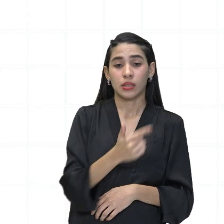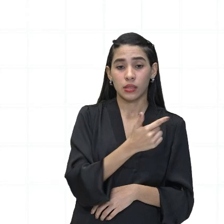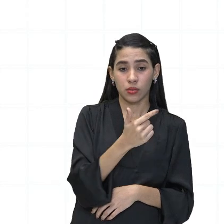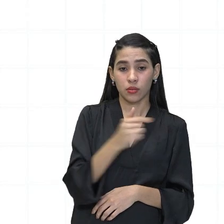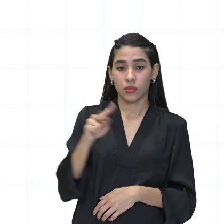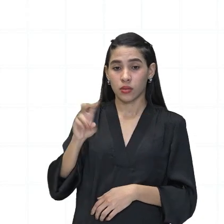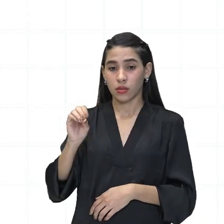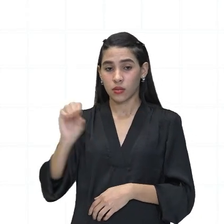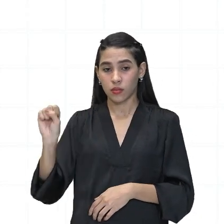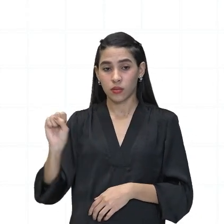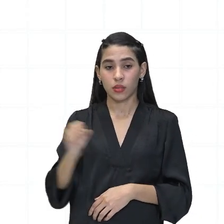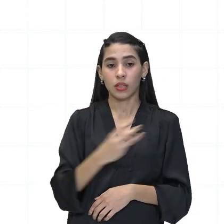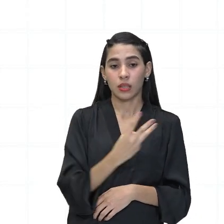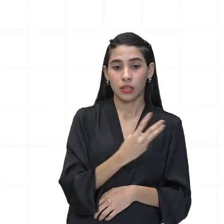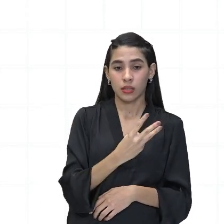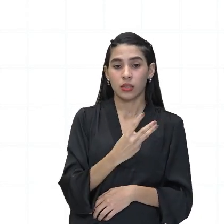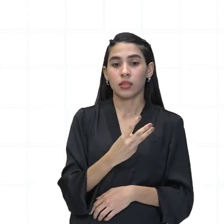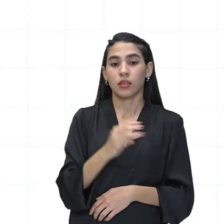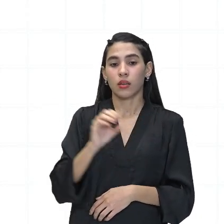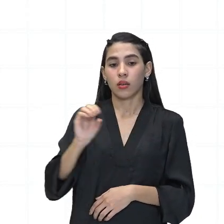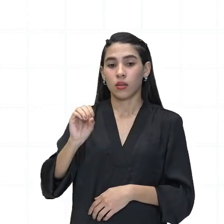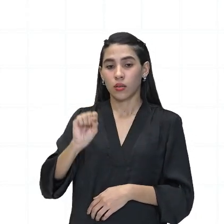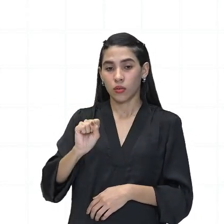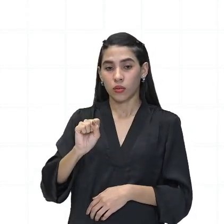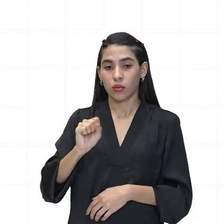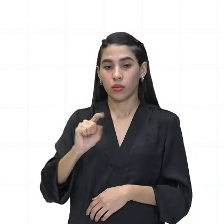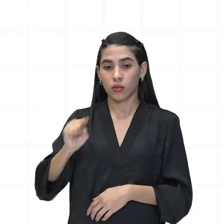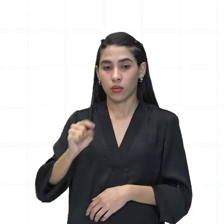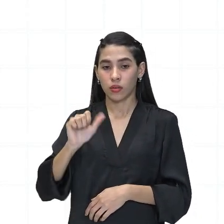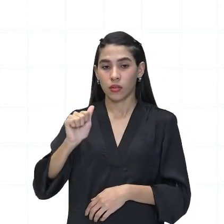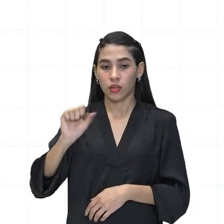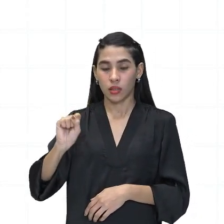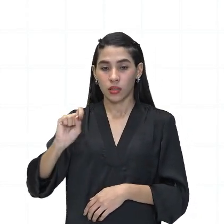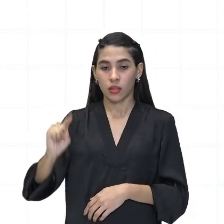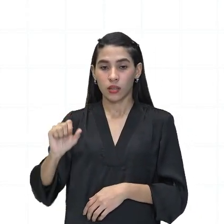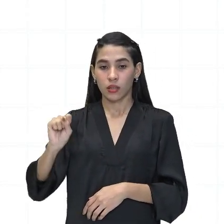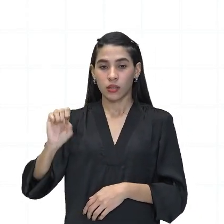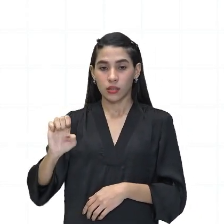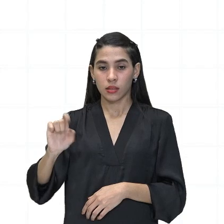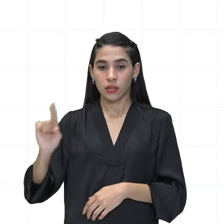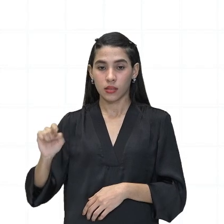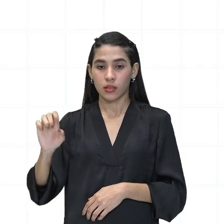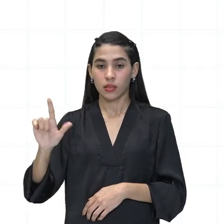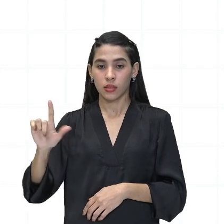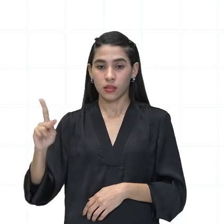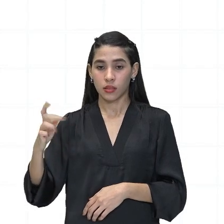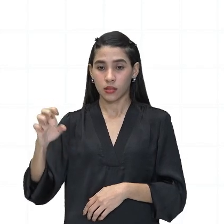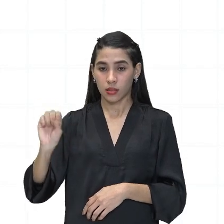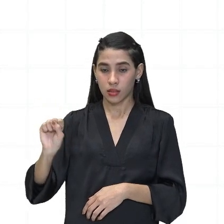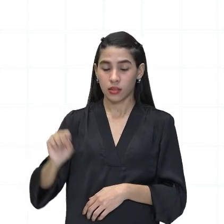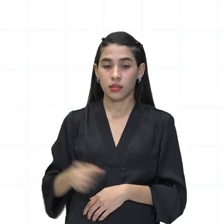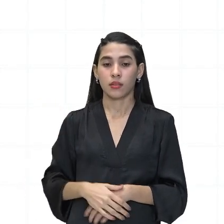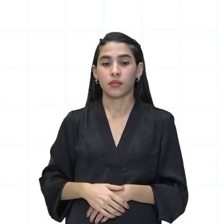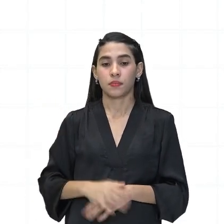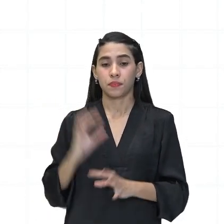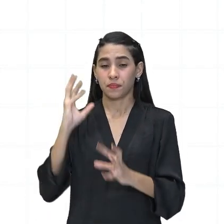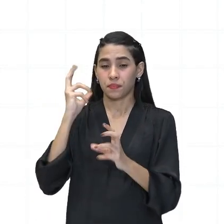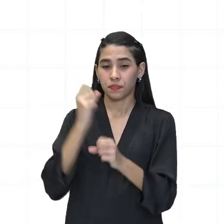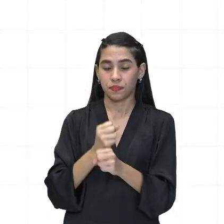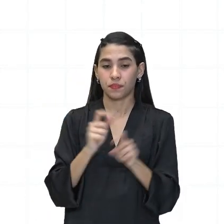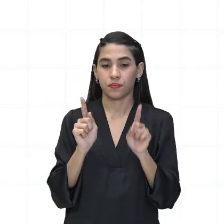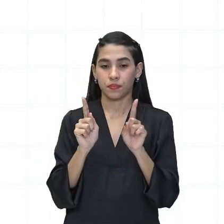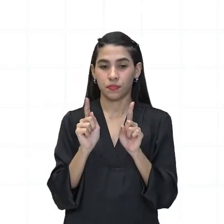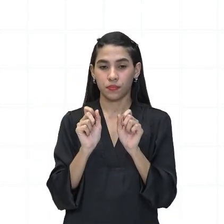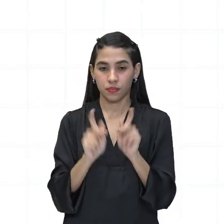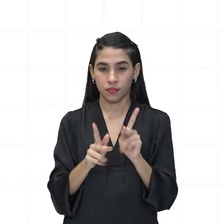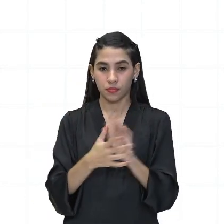terceira pessoa do plural, os, as, ser e lhes, certo? Então, aí só para a gente recapitular. Muito